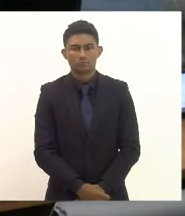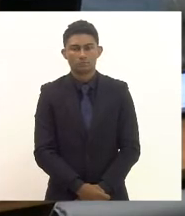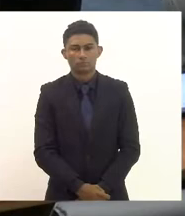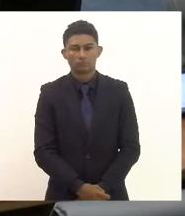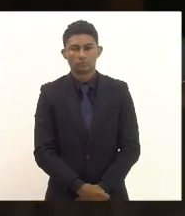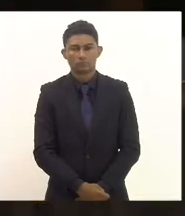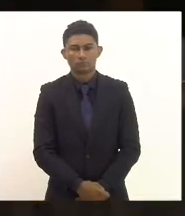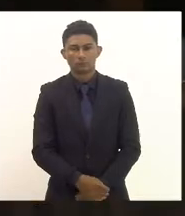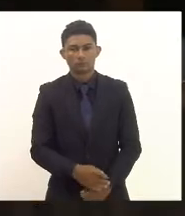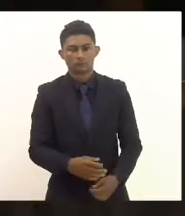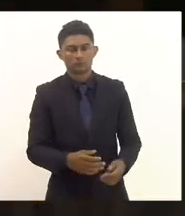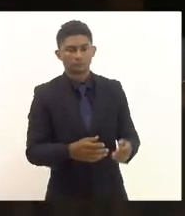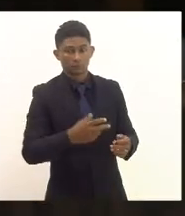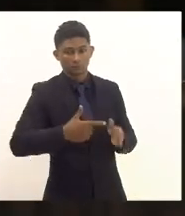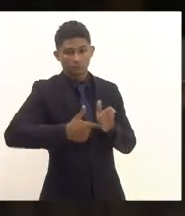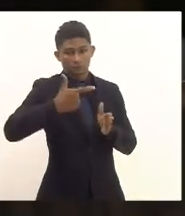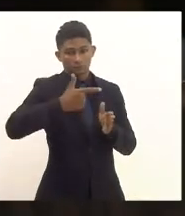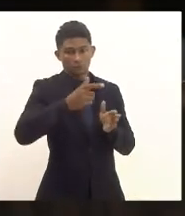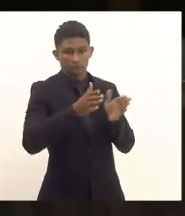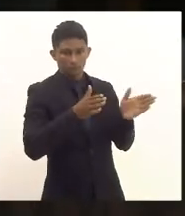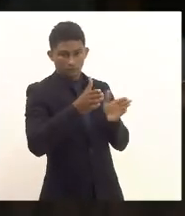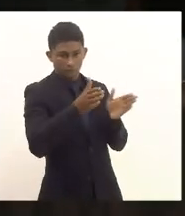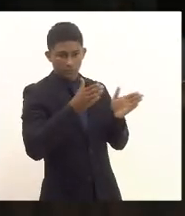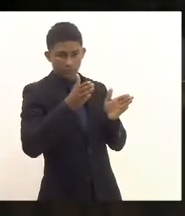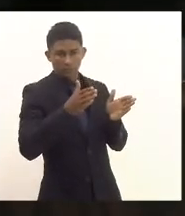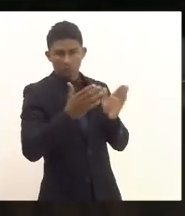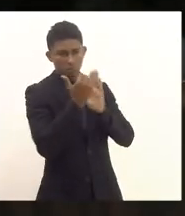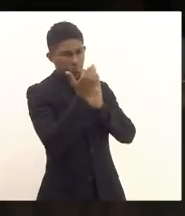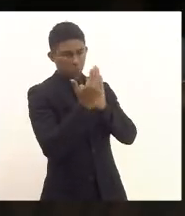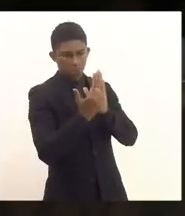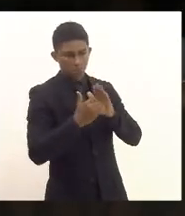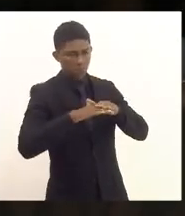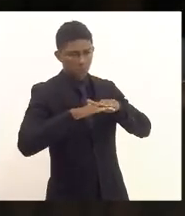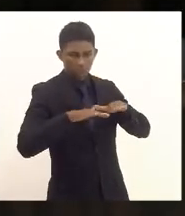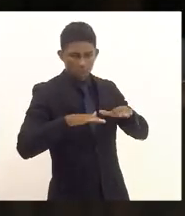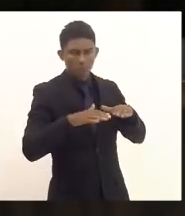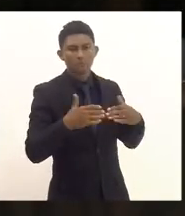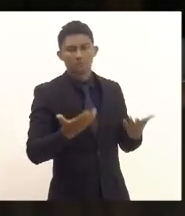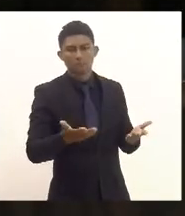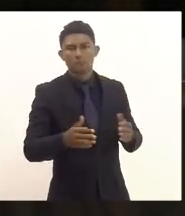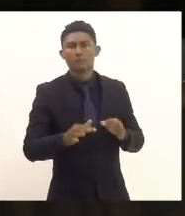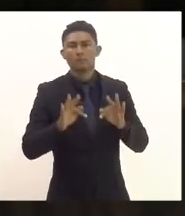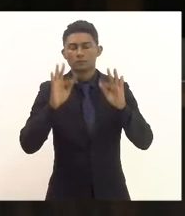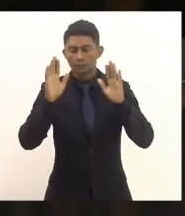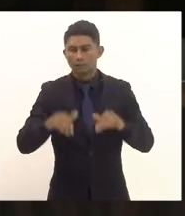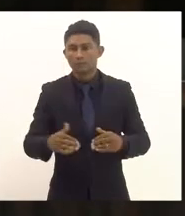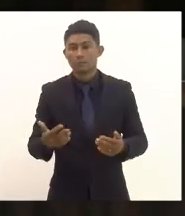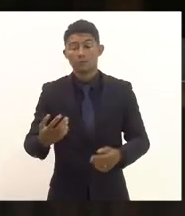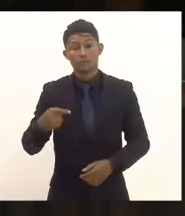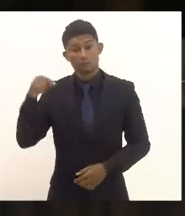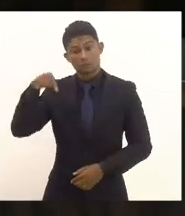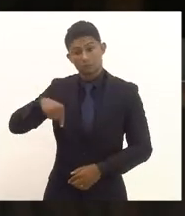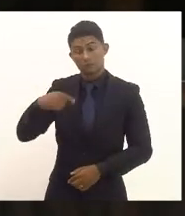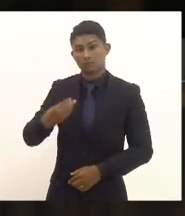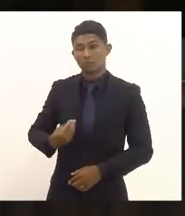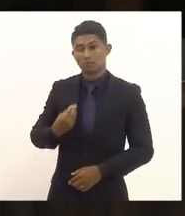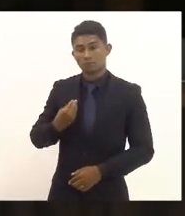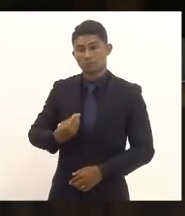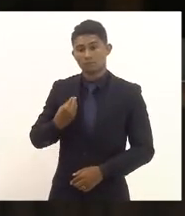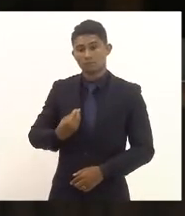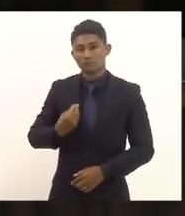há nada mais a tratar na segunda sessão extraordinária é a mesma está encerrada está conosco há